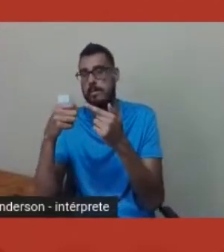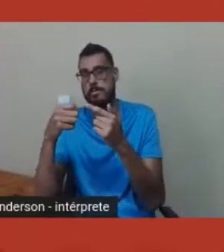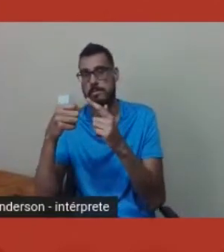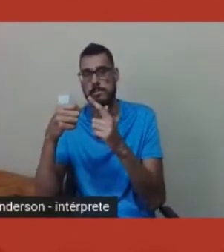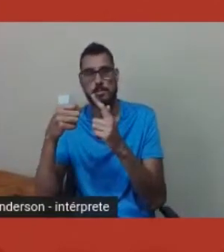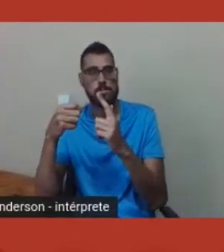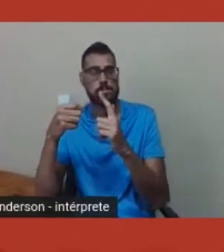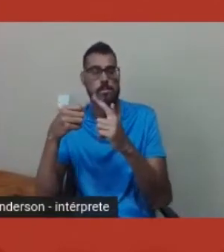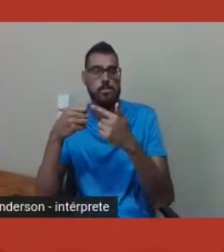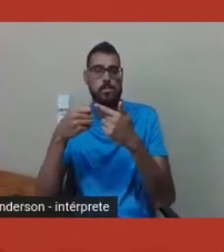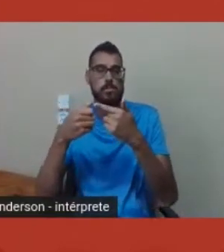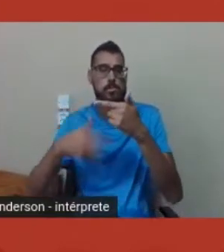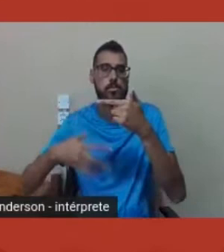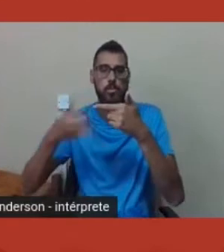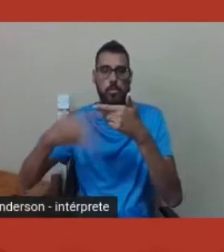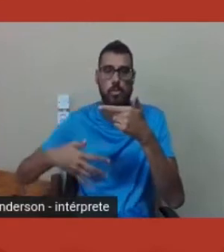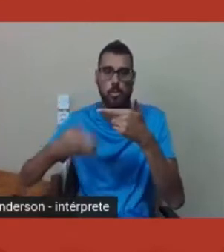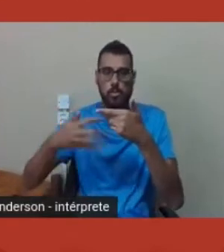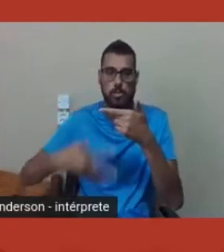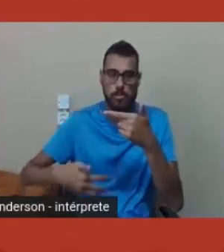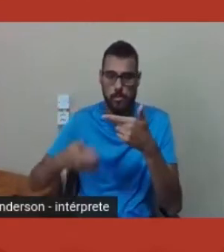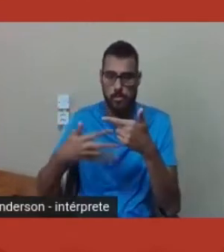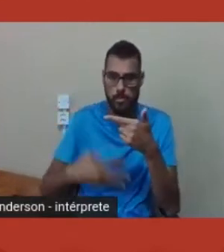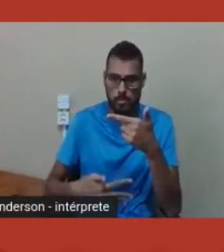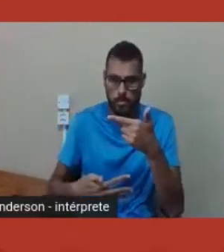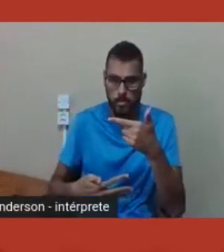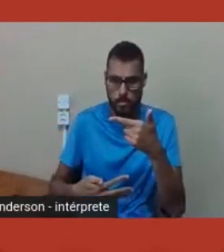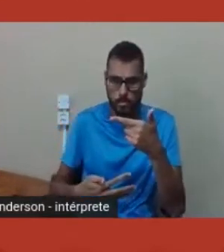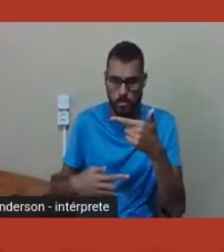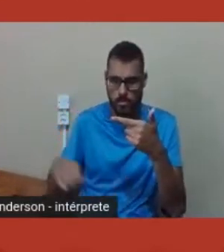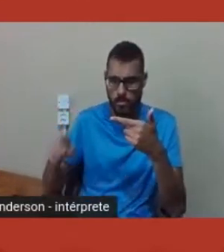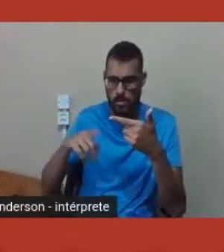Vocês vão ficar procurando lá o que é mingau?